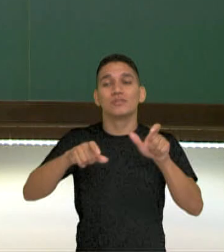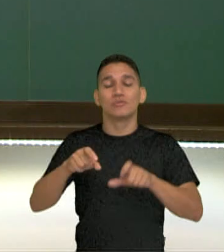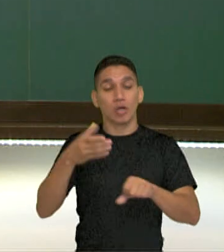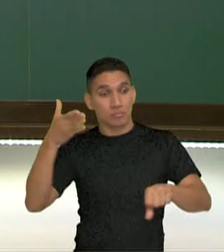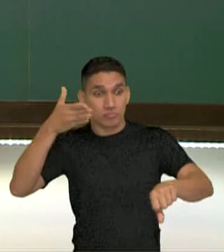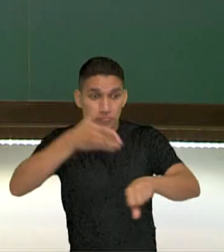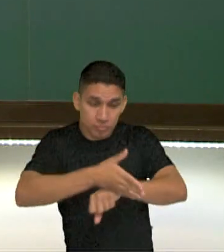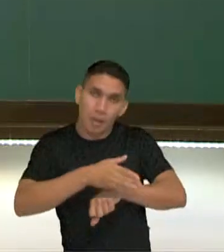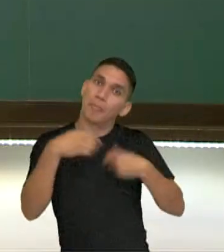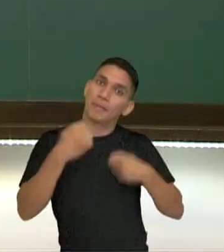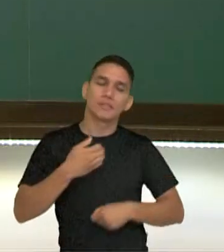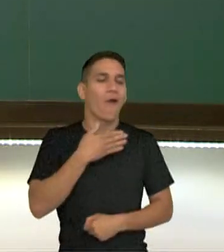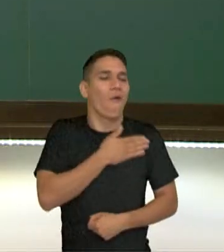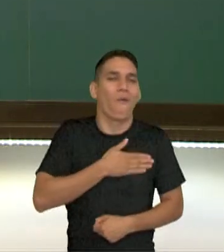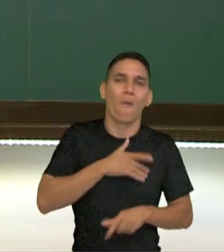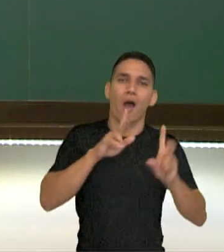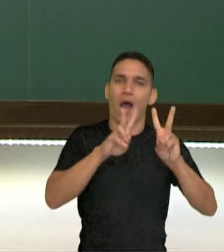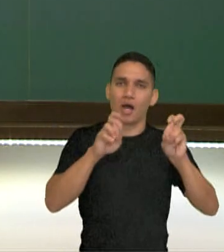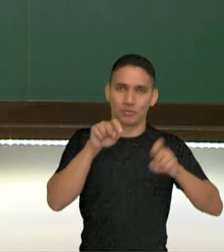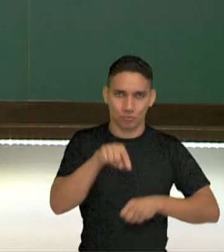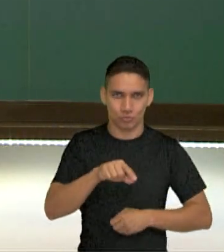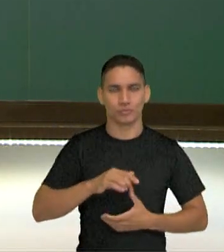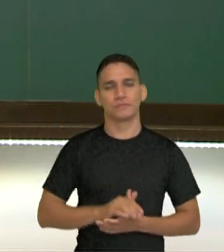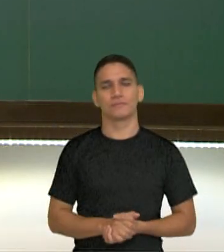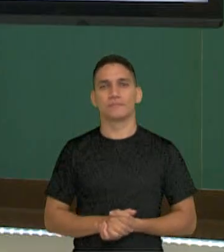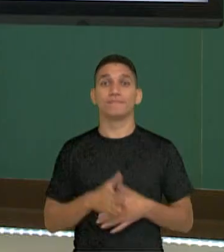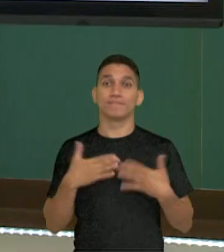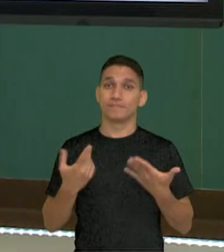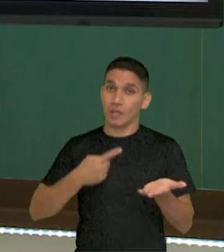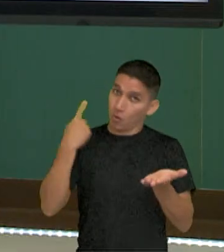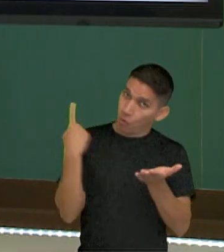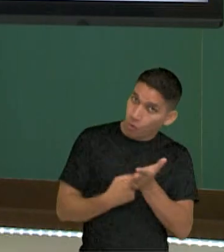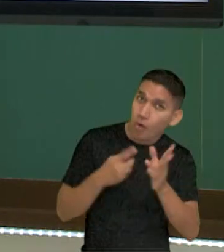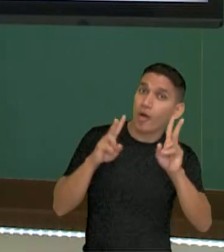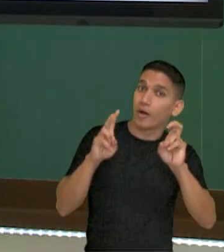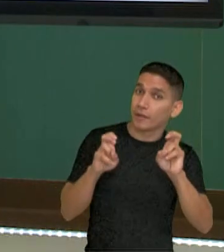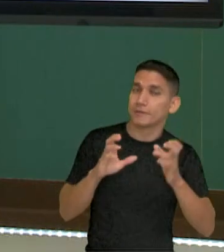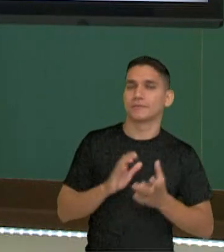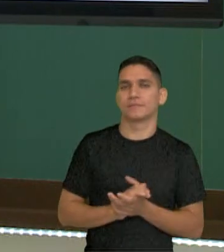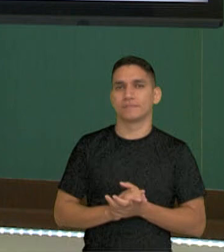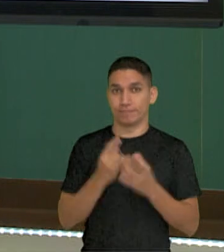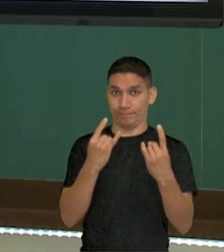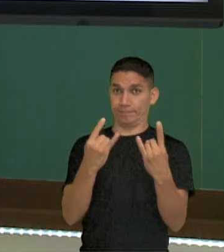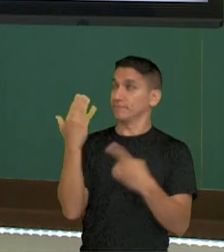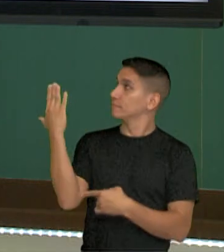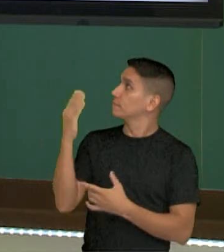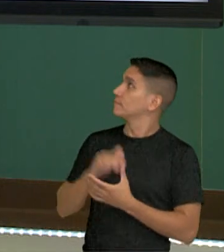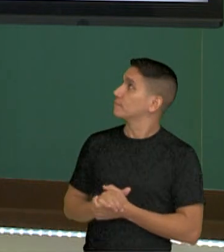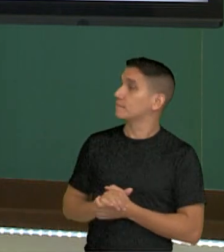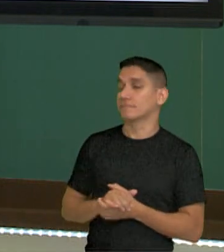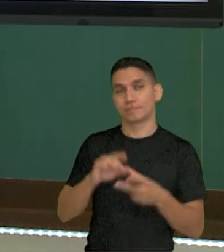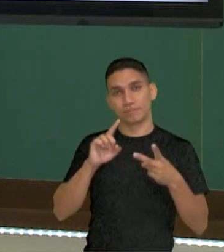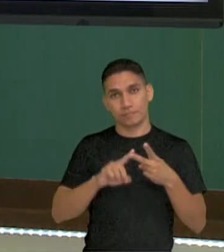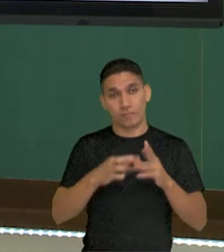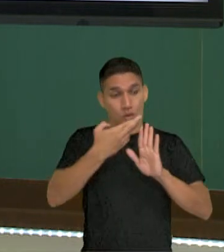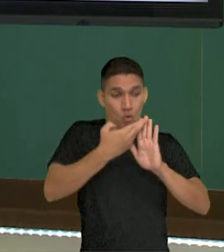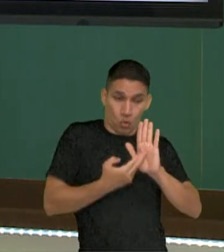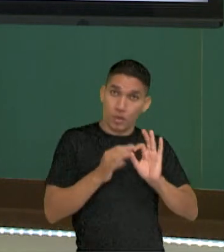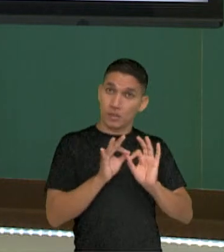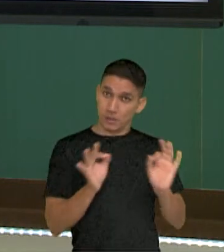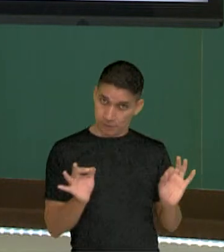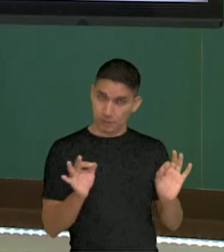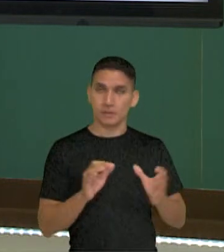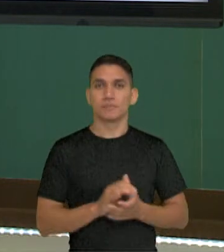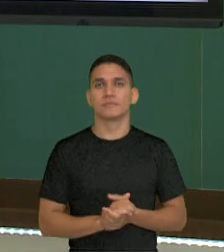tem que gostar do que está ouvindo, tá? Então, aqui, definir o tema, né, está em destaque, né, elaborar um roteiro